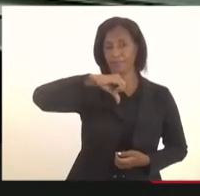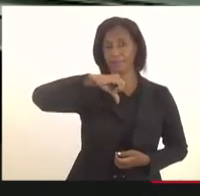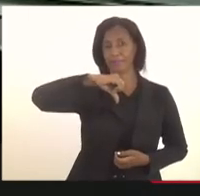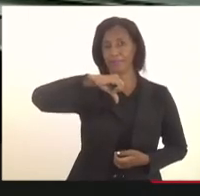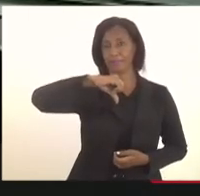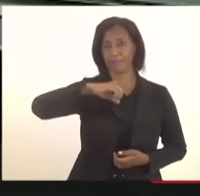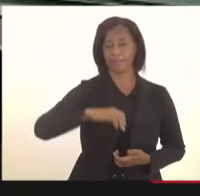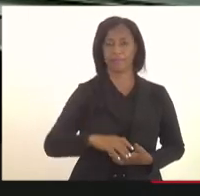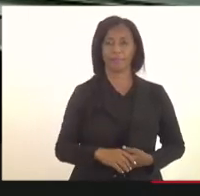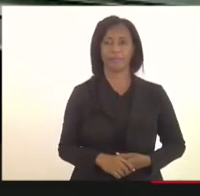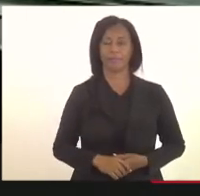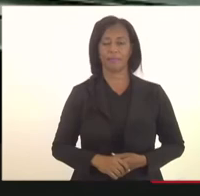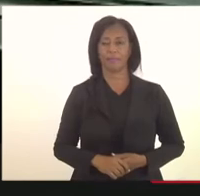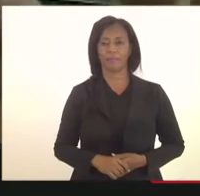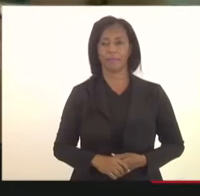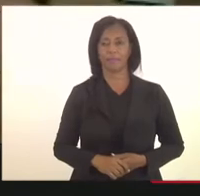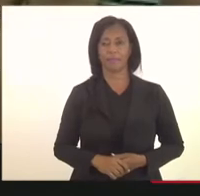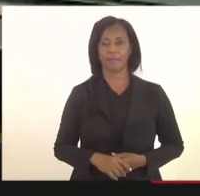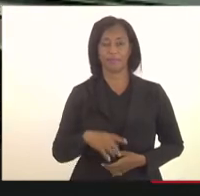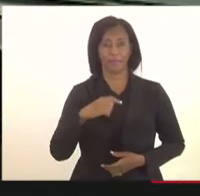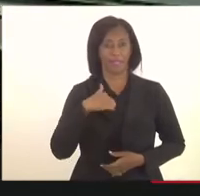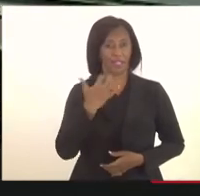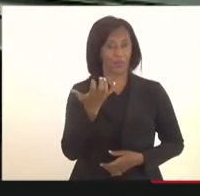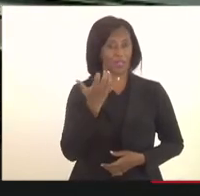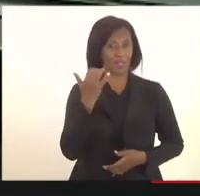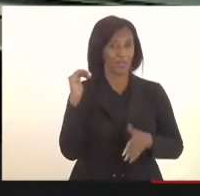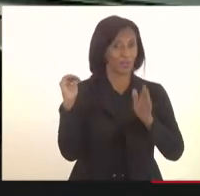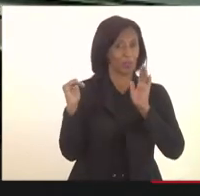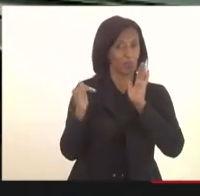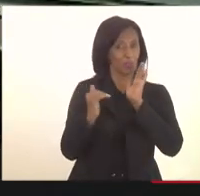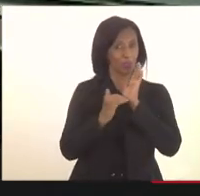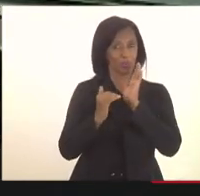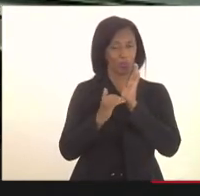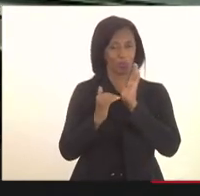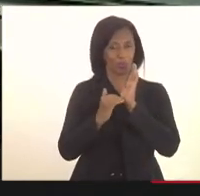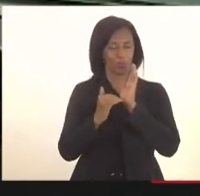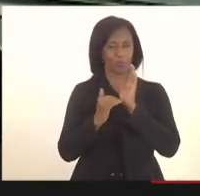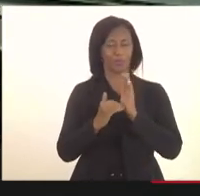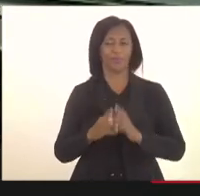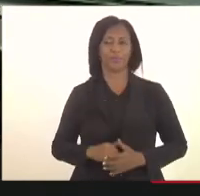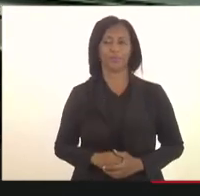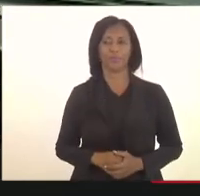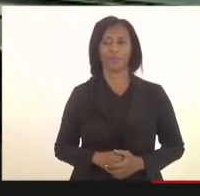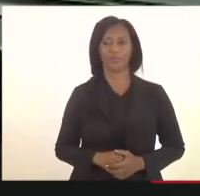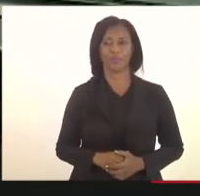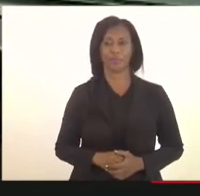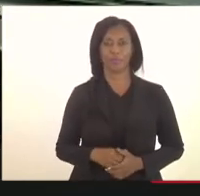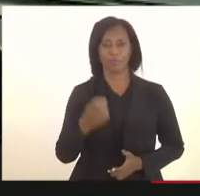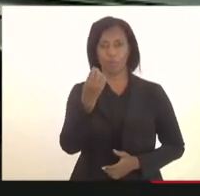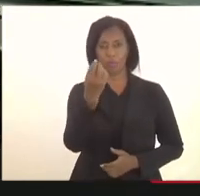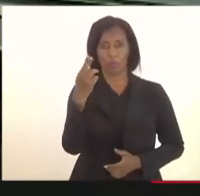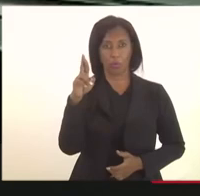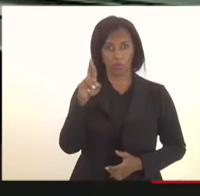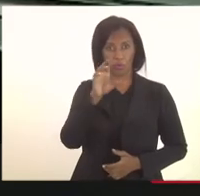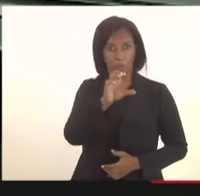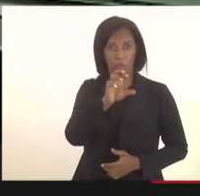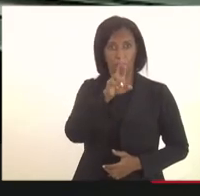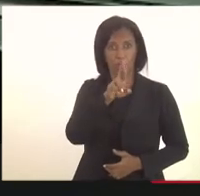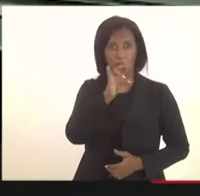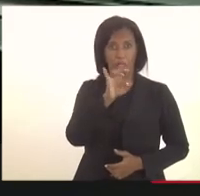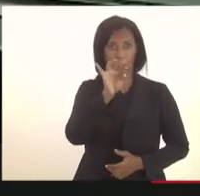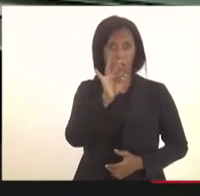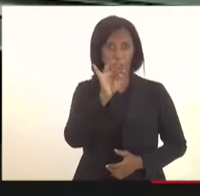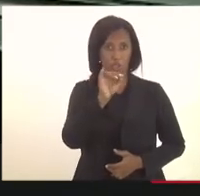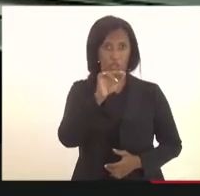eu quero ser a última etapa, doutor Cristiano Gadelha,